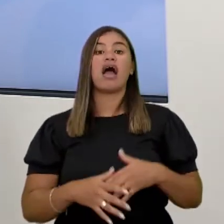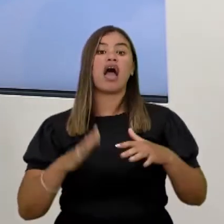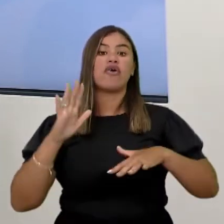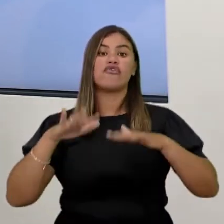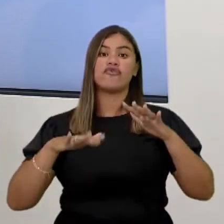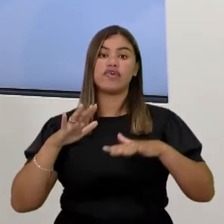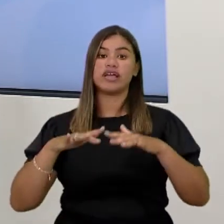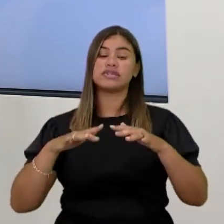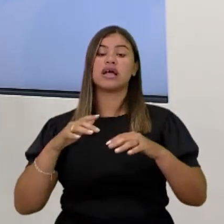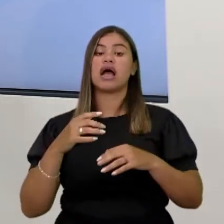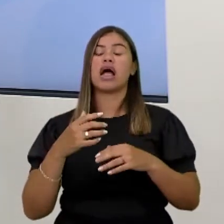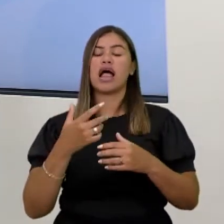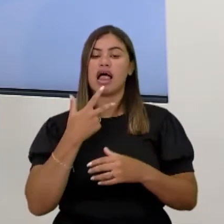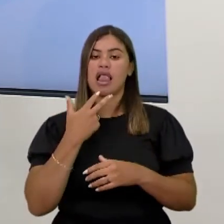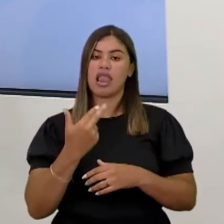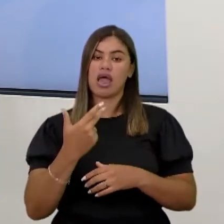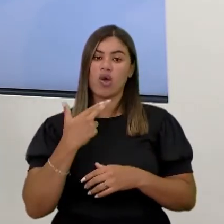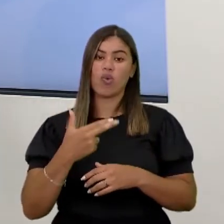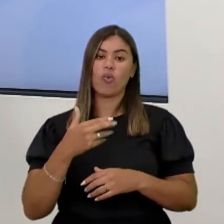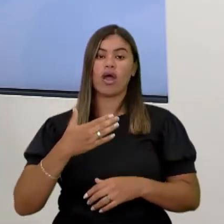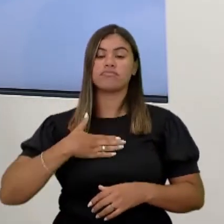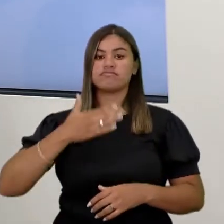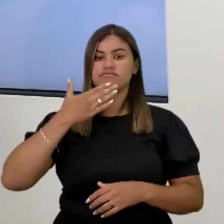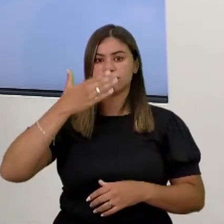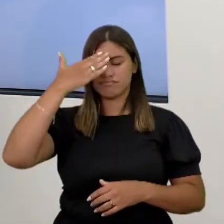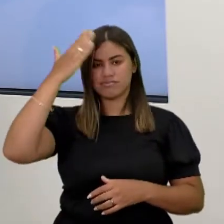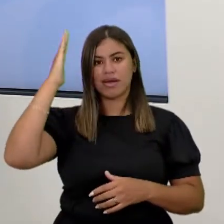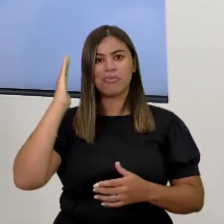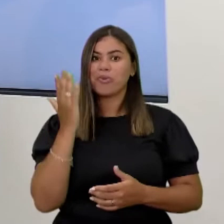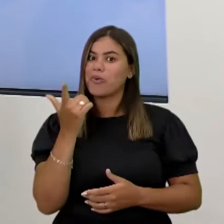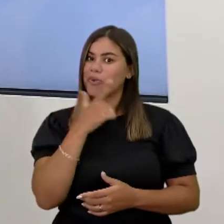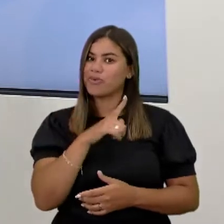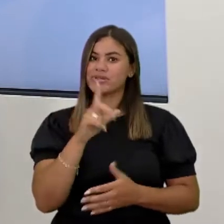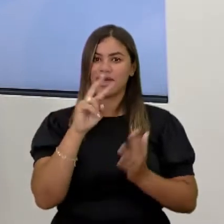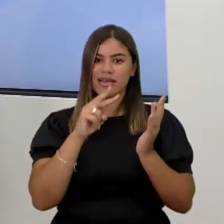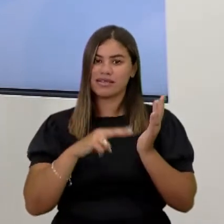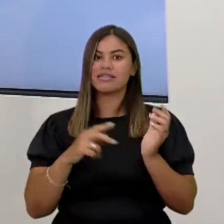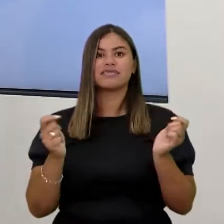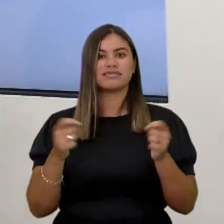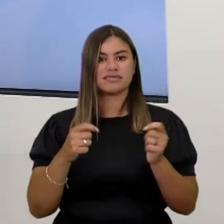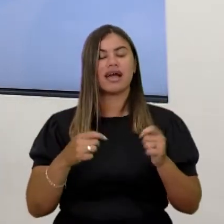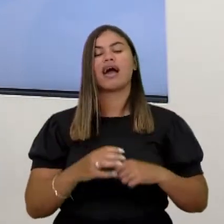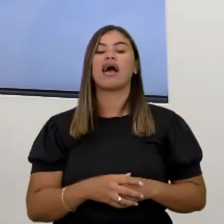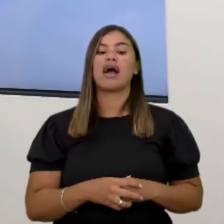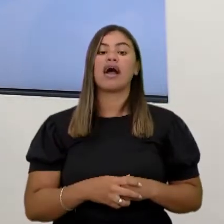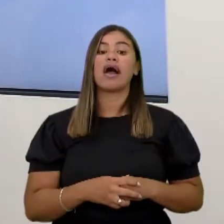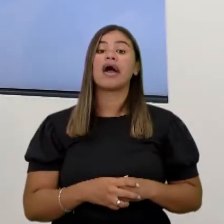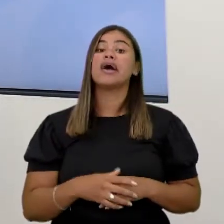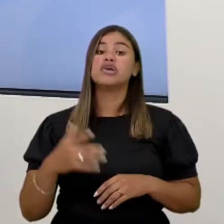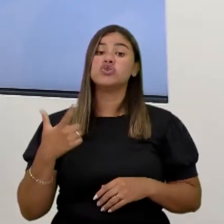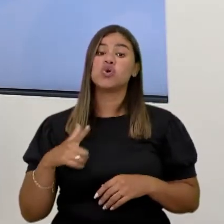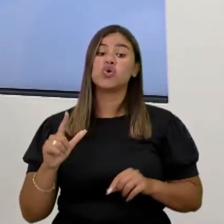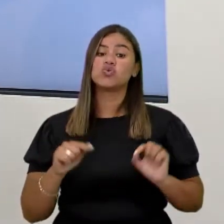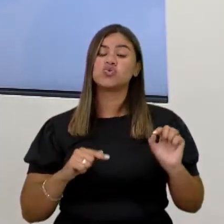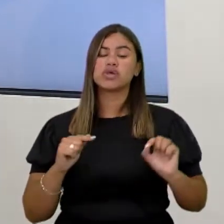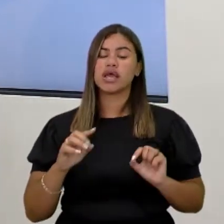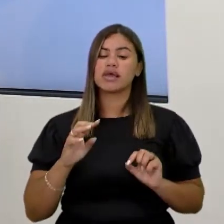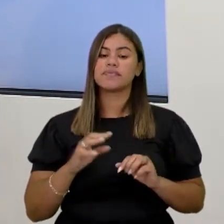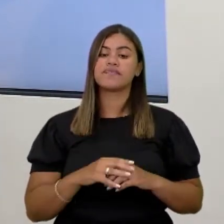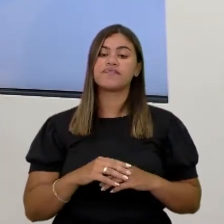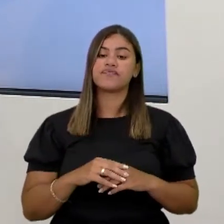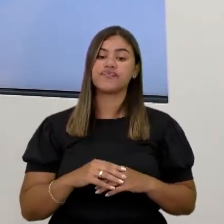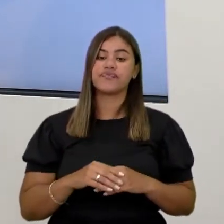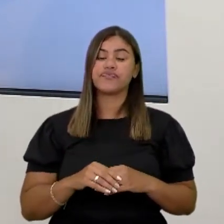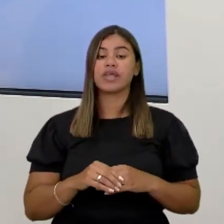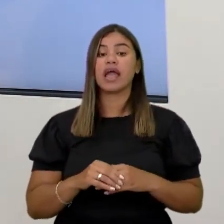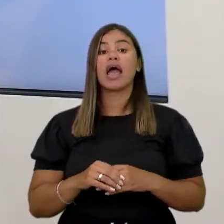você jogar lá do árabe e colocar lá tradutor, né? Você consegue. Eu vou falar uma coisa bacana, professora Tayana, que assim, é interessante, e olha, eu